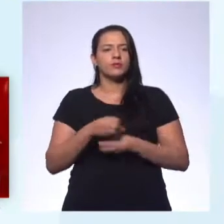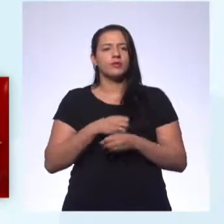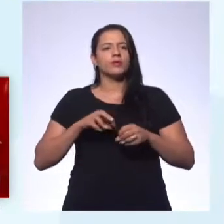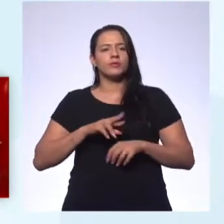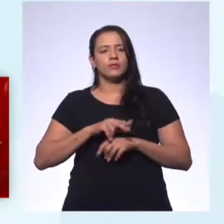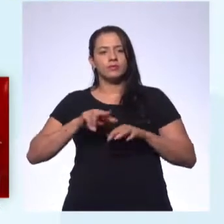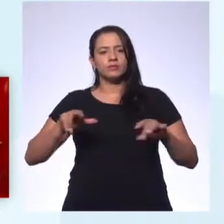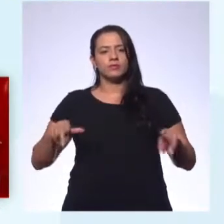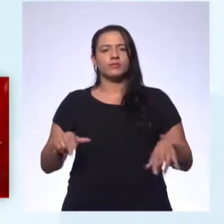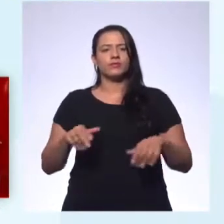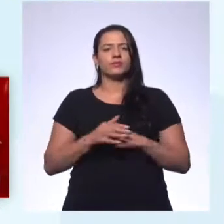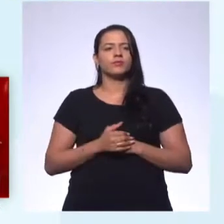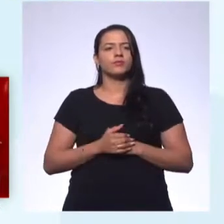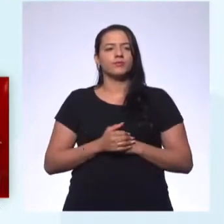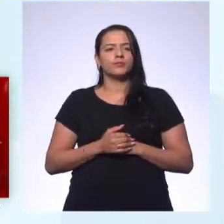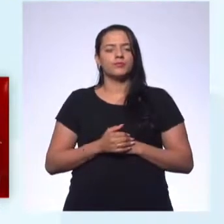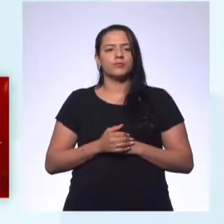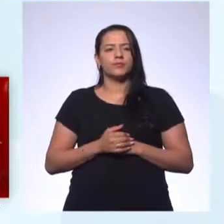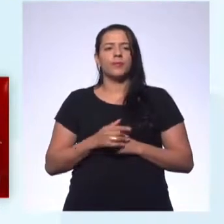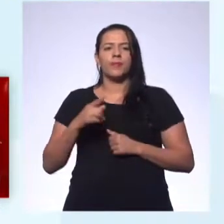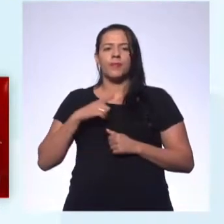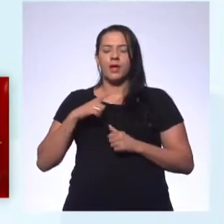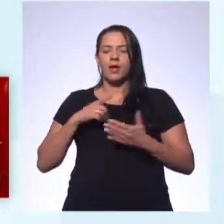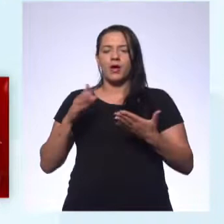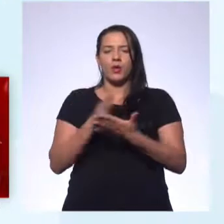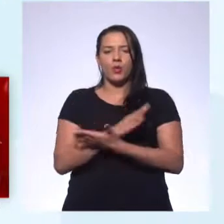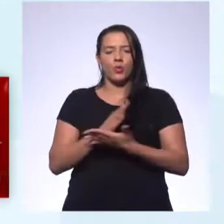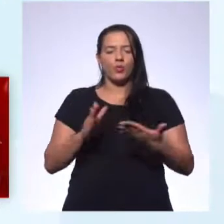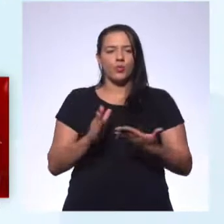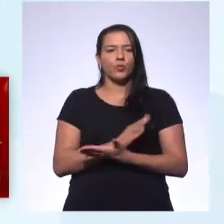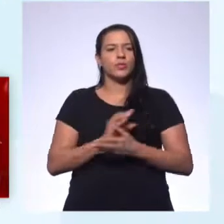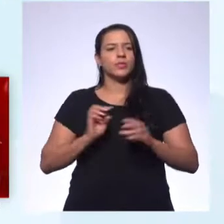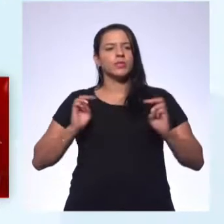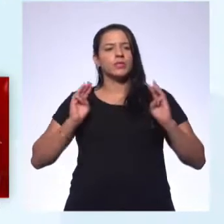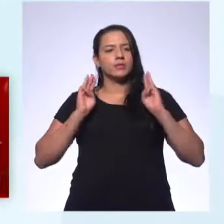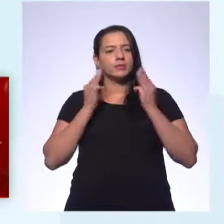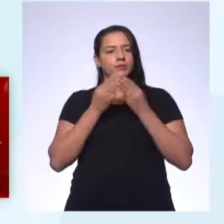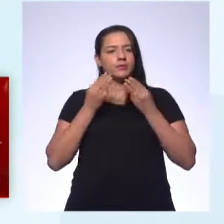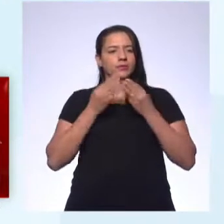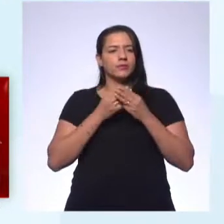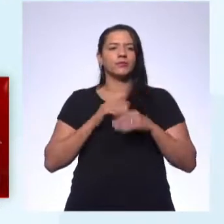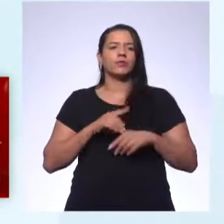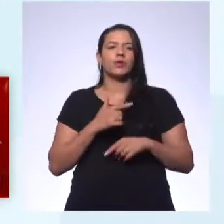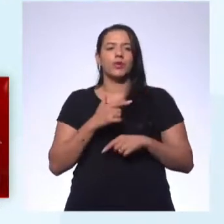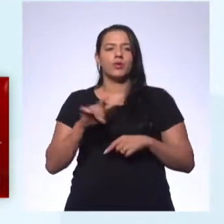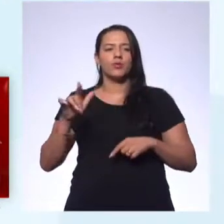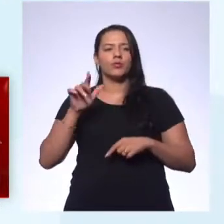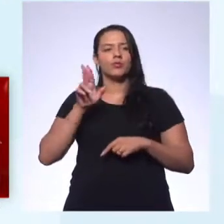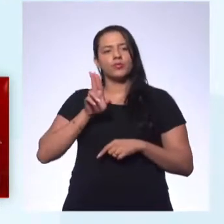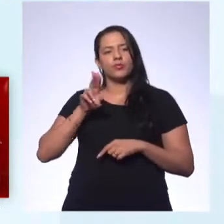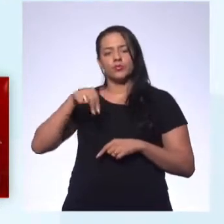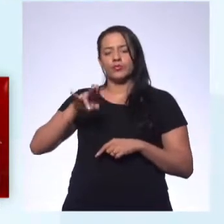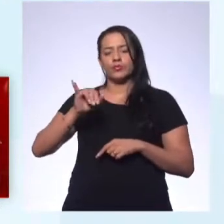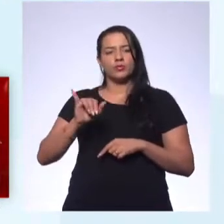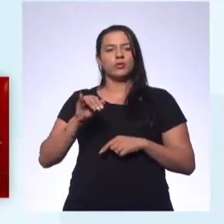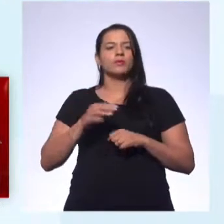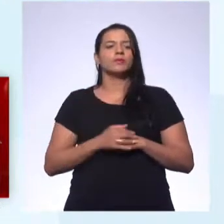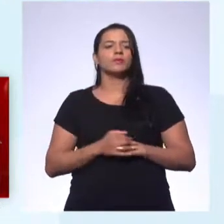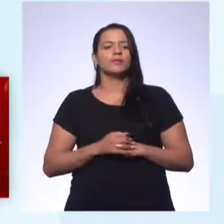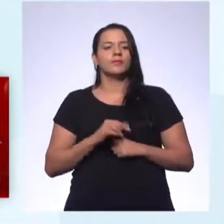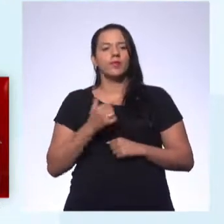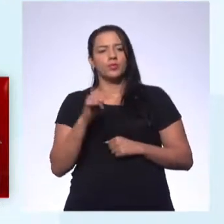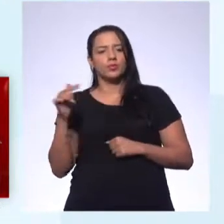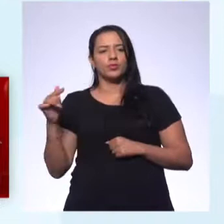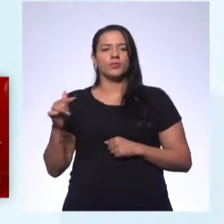eucariótica. E aí, alguns possuem parede celular, outros não. São seres uni- ou multicelulares,